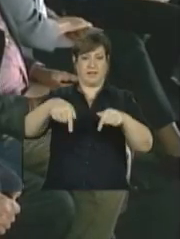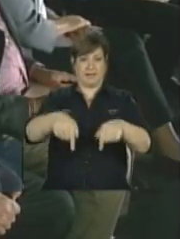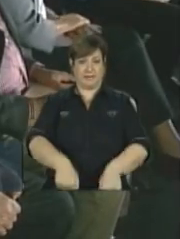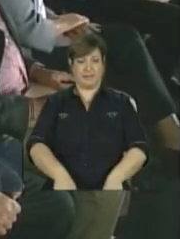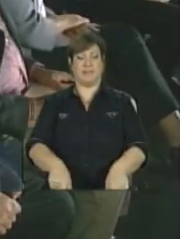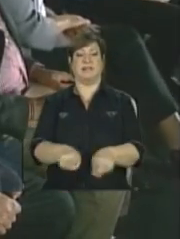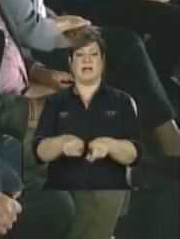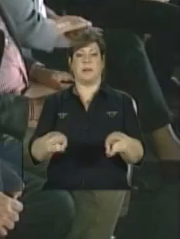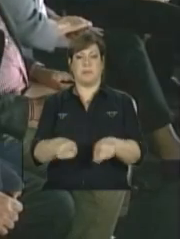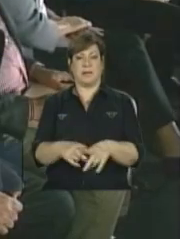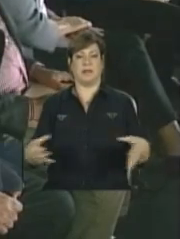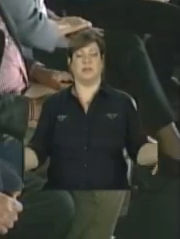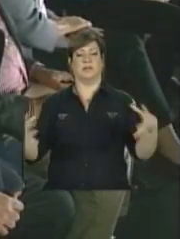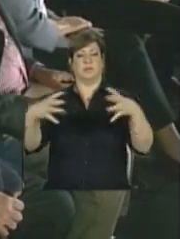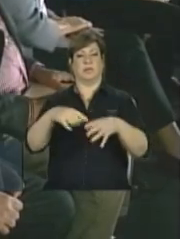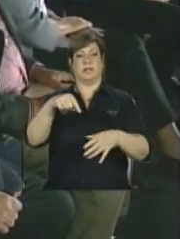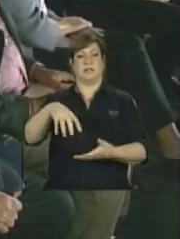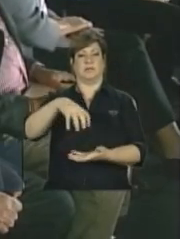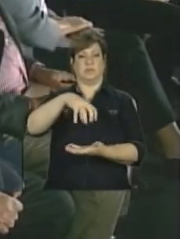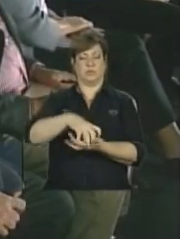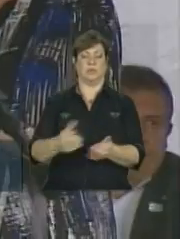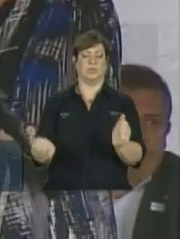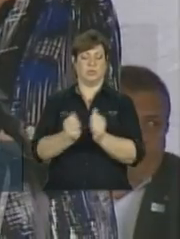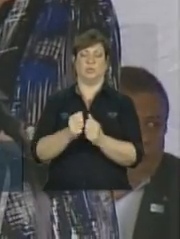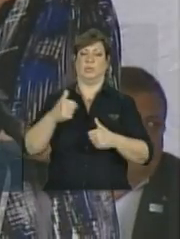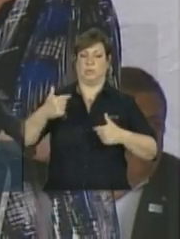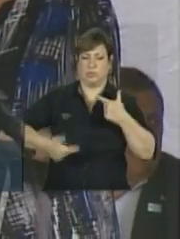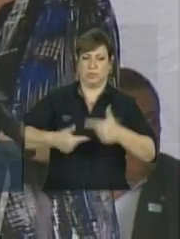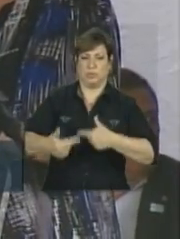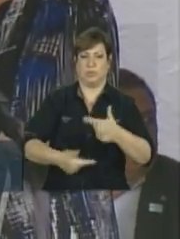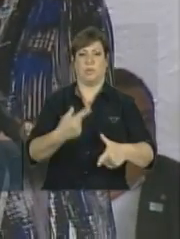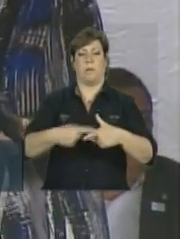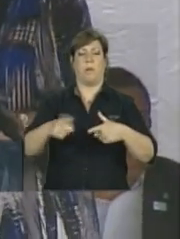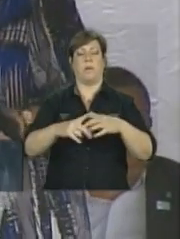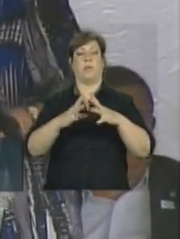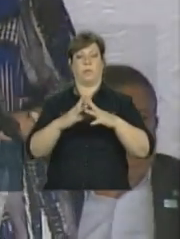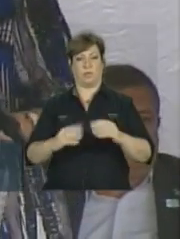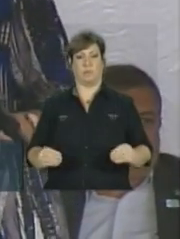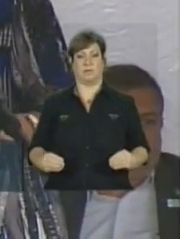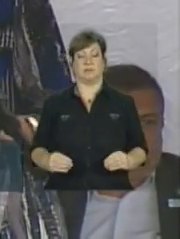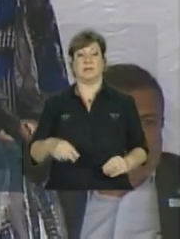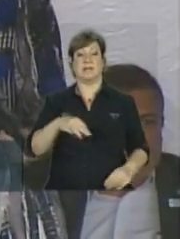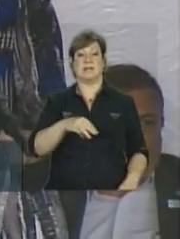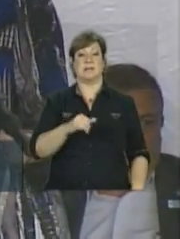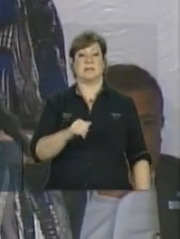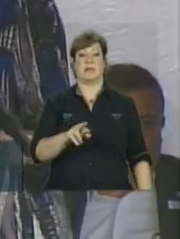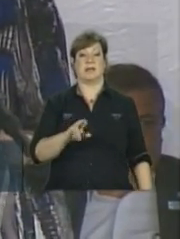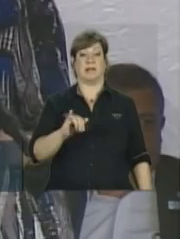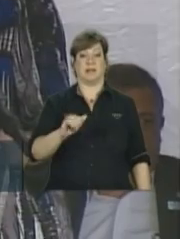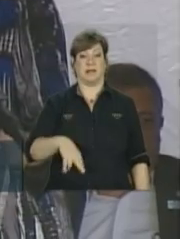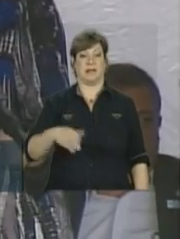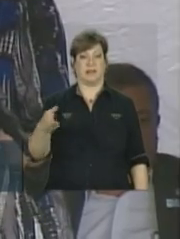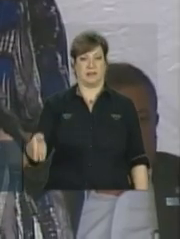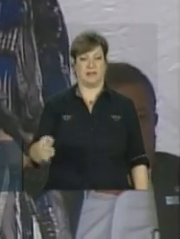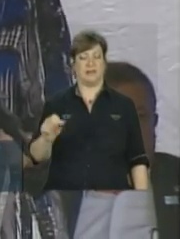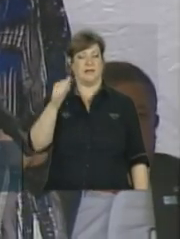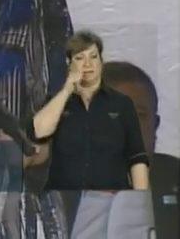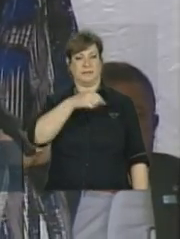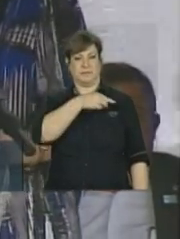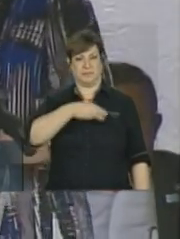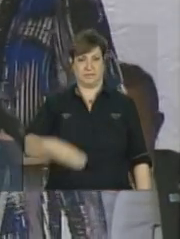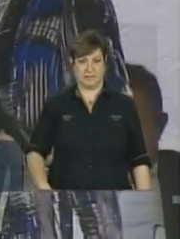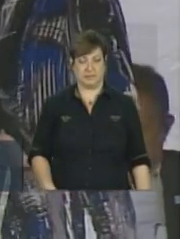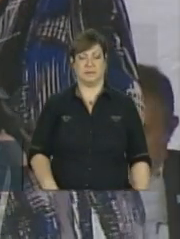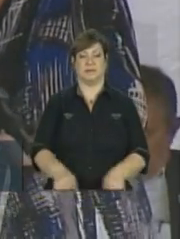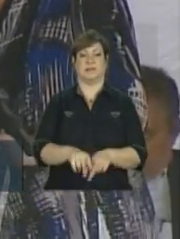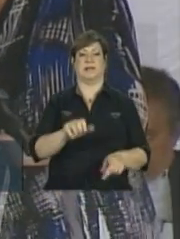também integram essa equipe que pega junto para resolver os problemas. a Miriam Belchior, do Planejamento,